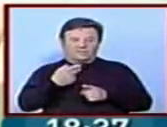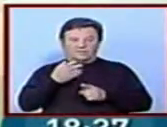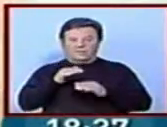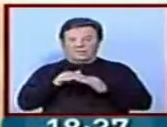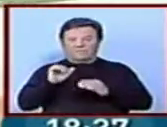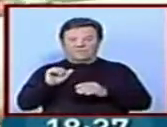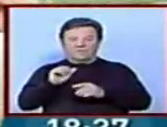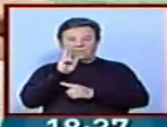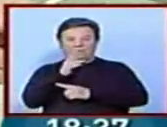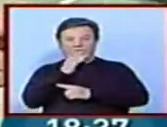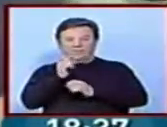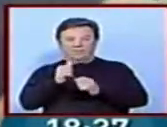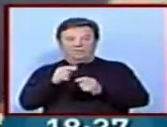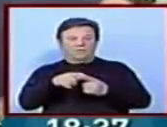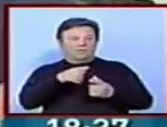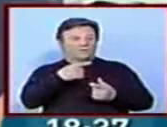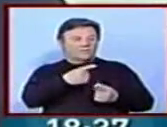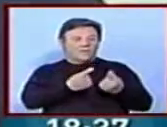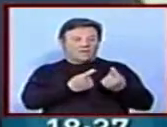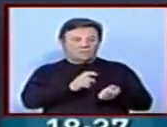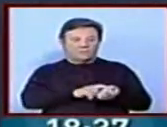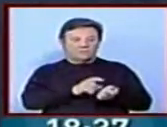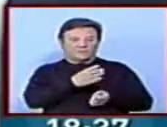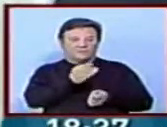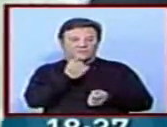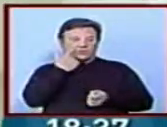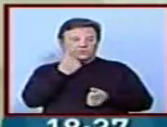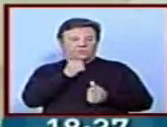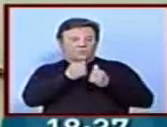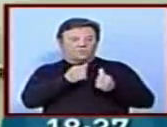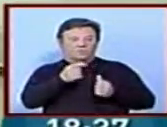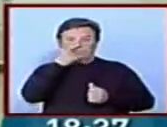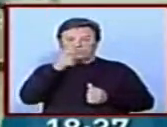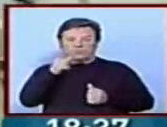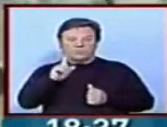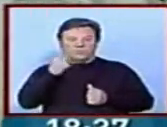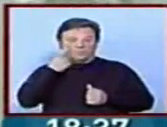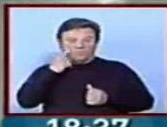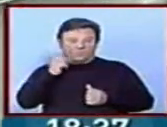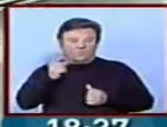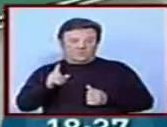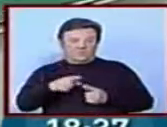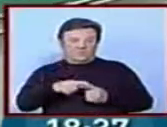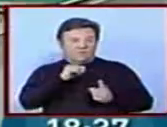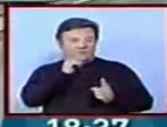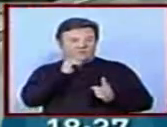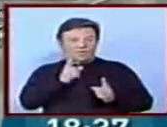ornamental, espécies extremamente coloridas que normalmente as pessoas não conhecem e, portanto, acaba por ser um produto único a nível mundial.